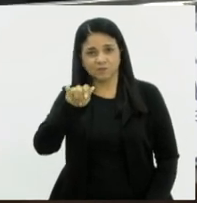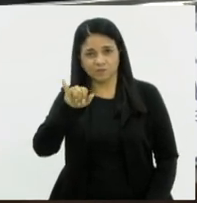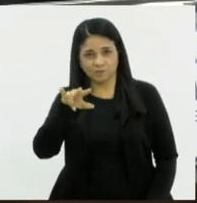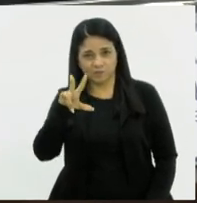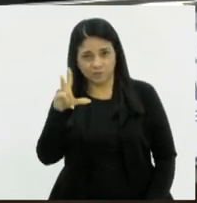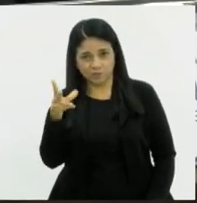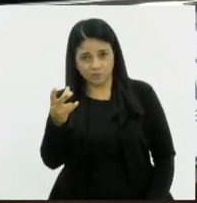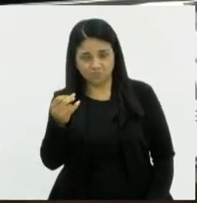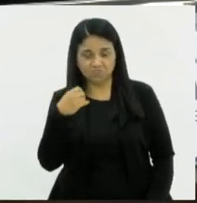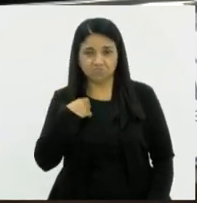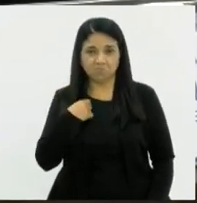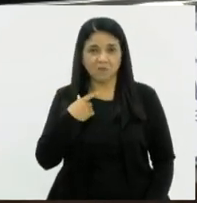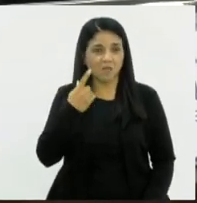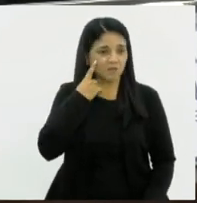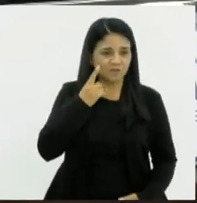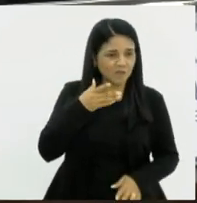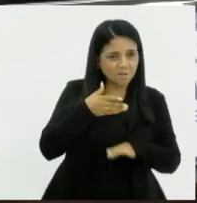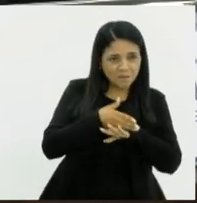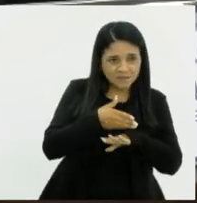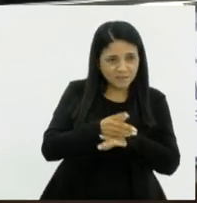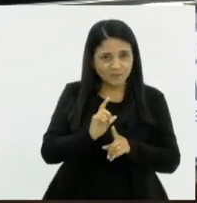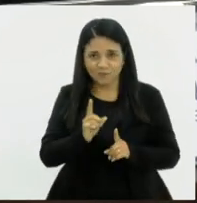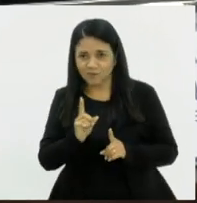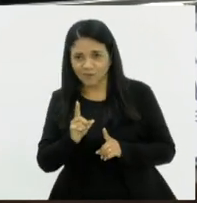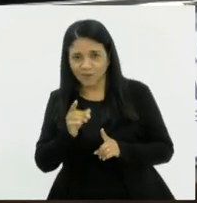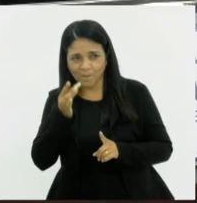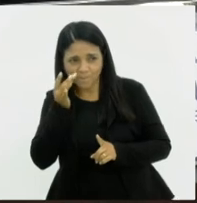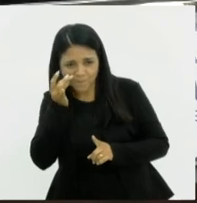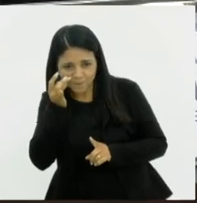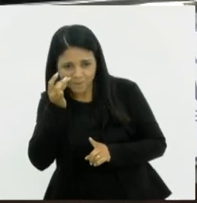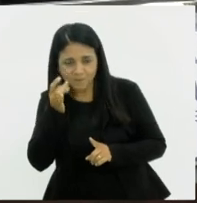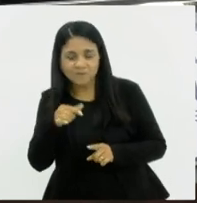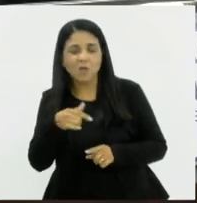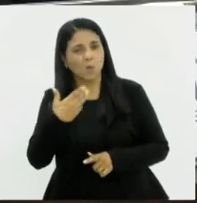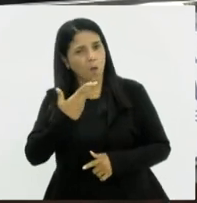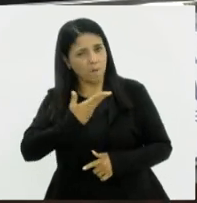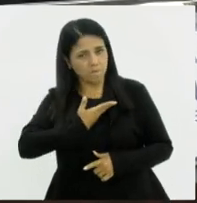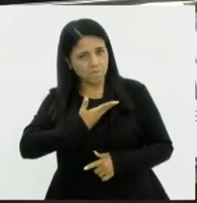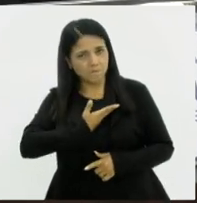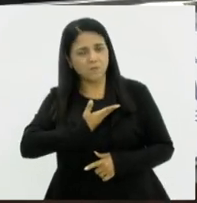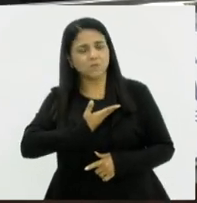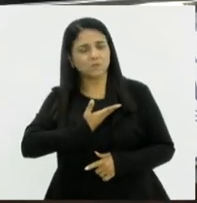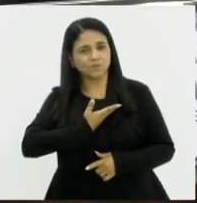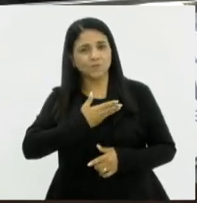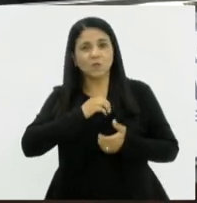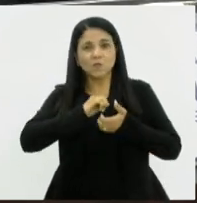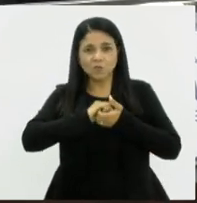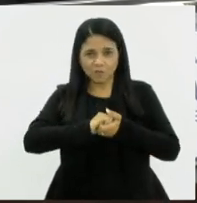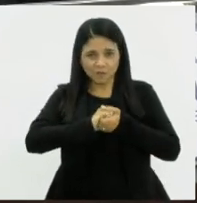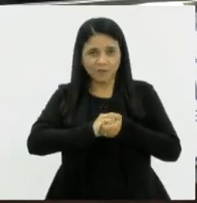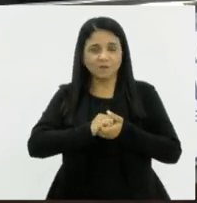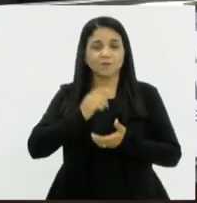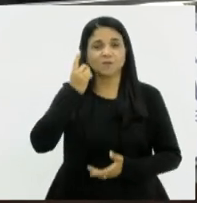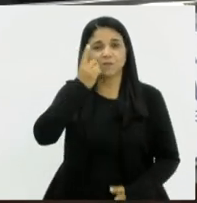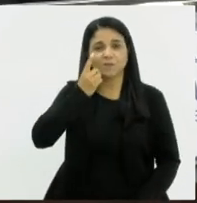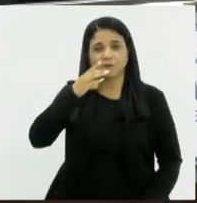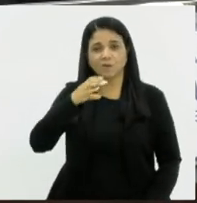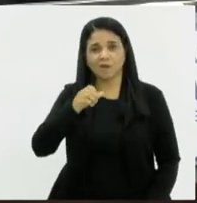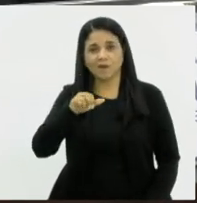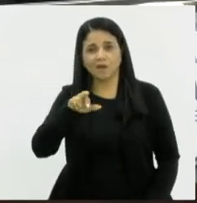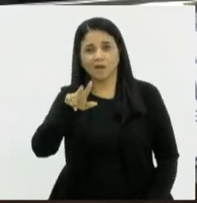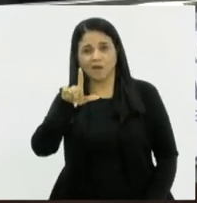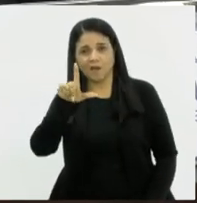não sei se está presente ainda, mas que passou a ser um amigo, e cumprimentar o deputado Carlos Macedo, do meu